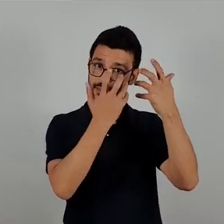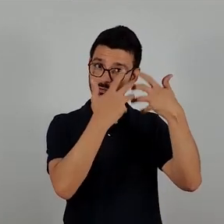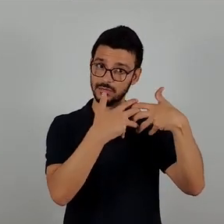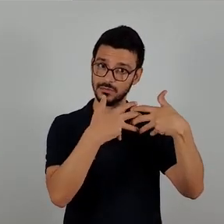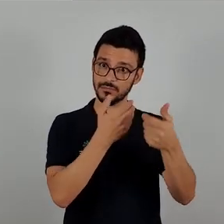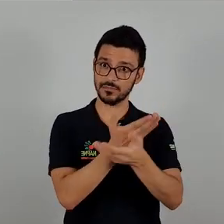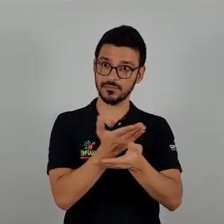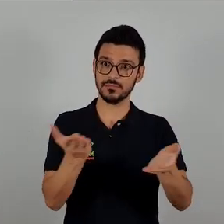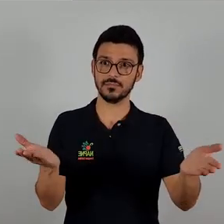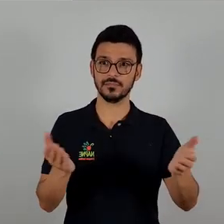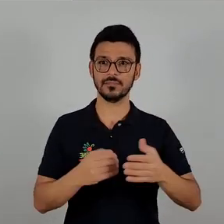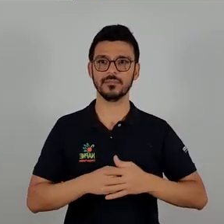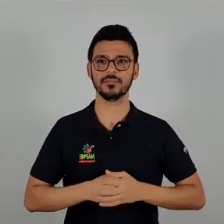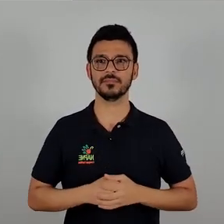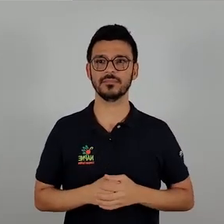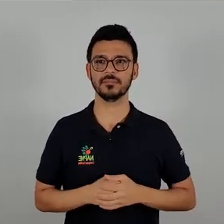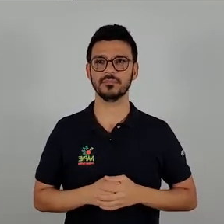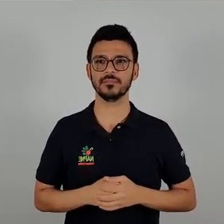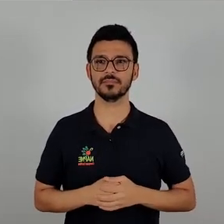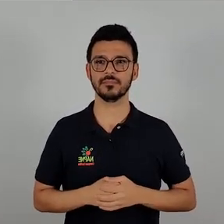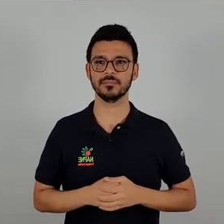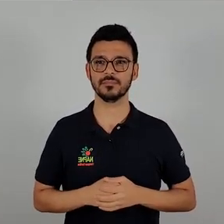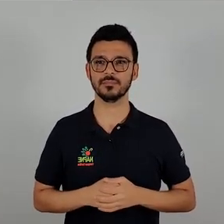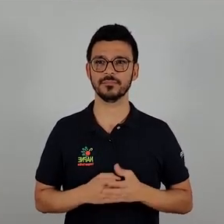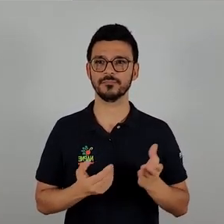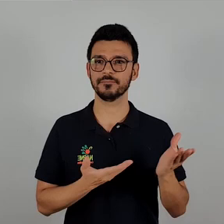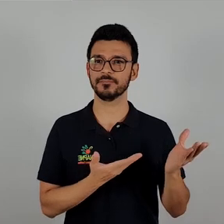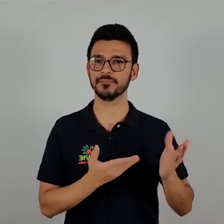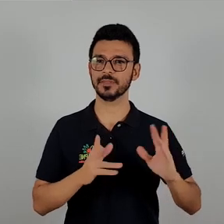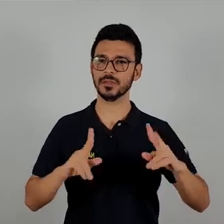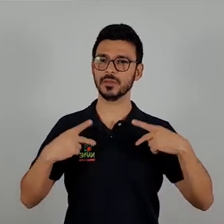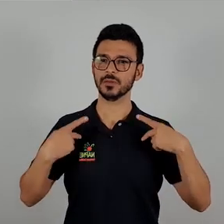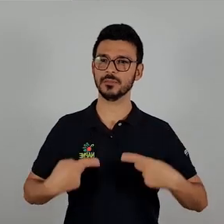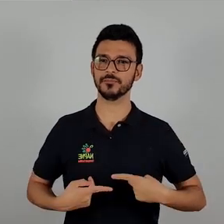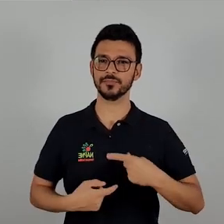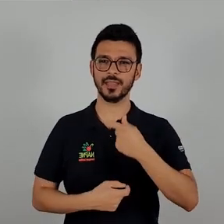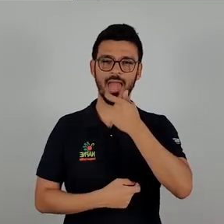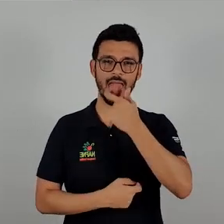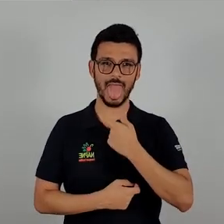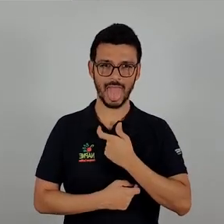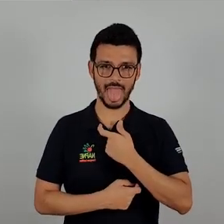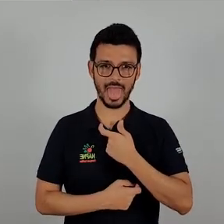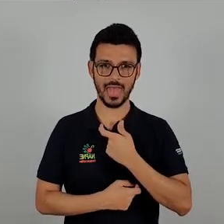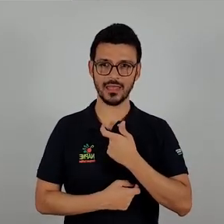começa a tratar, ela não parava em pé por causa dos efeitos da quimioterapia. Começa a tratar.